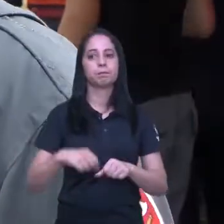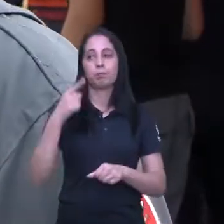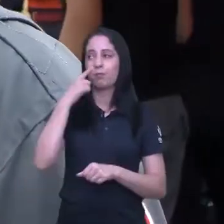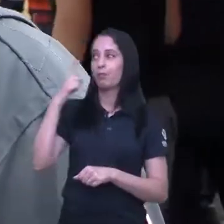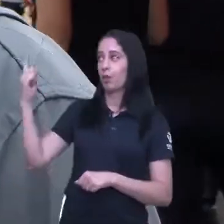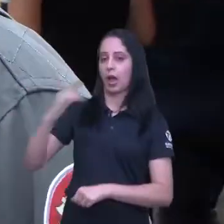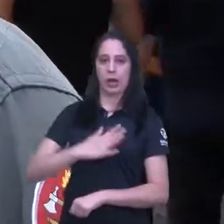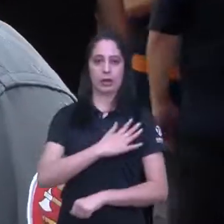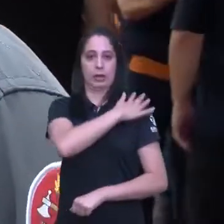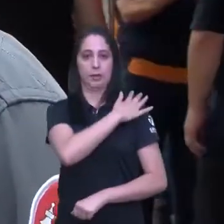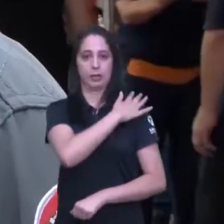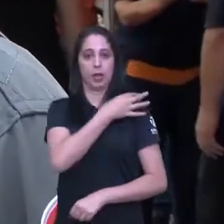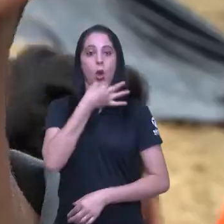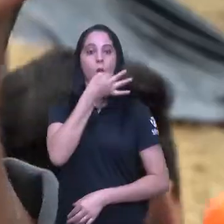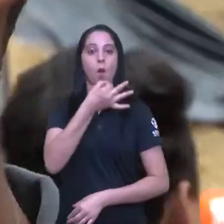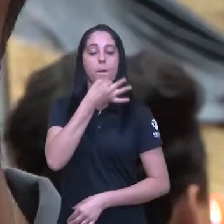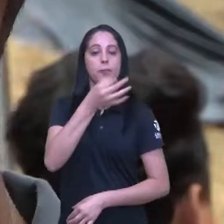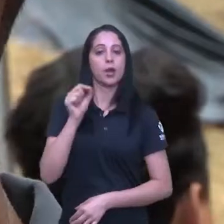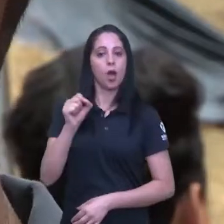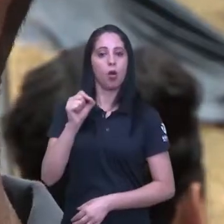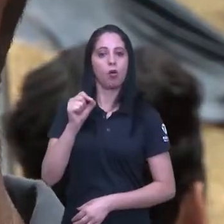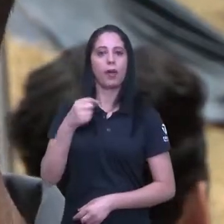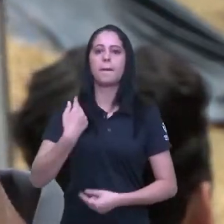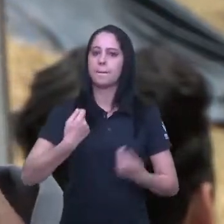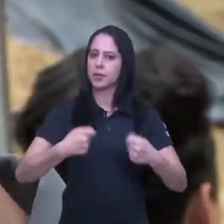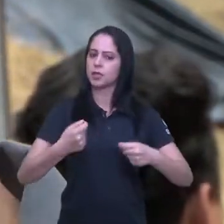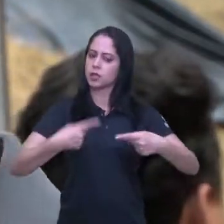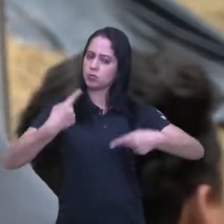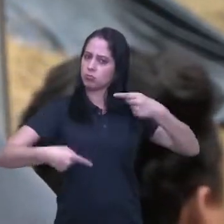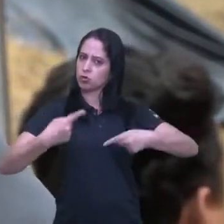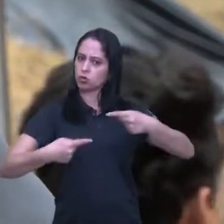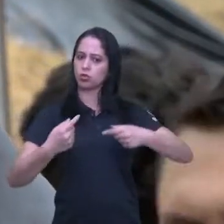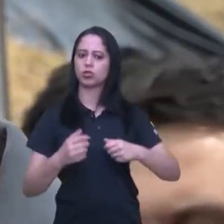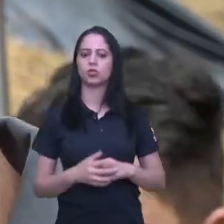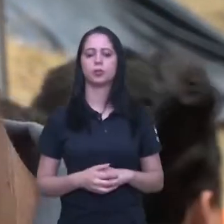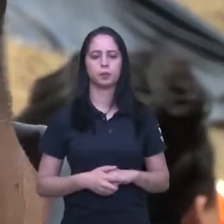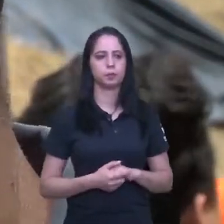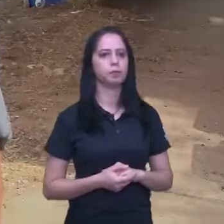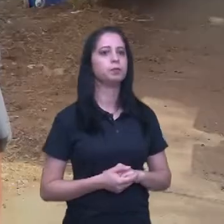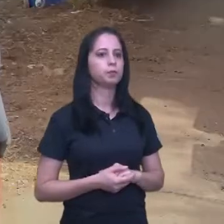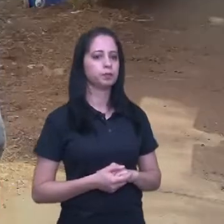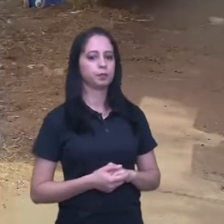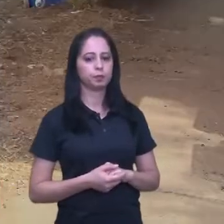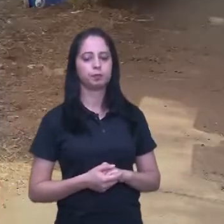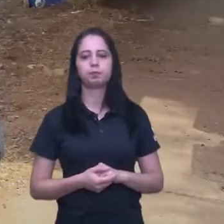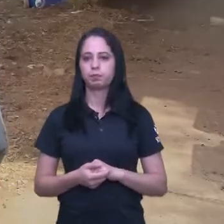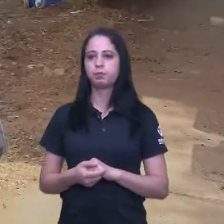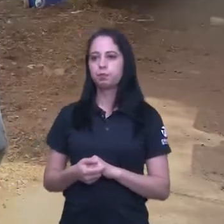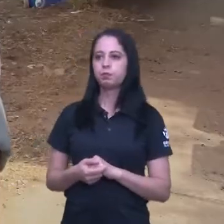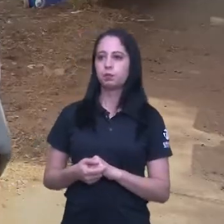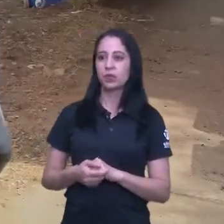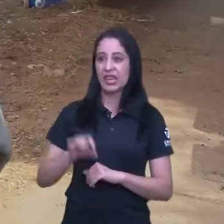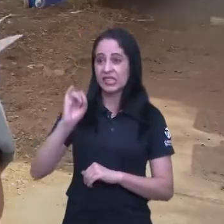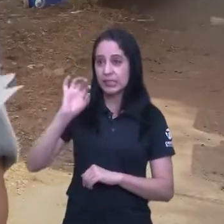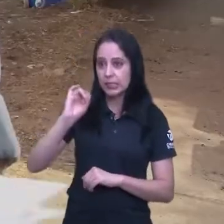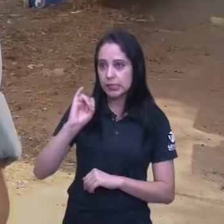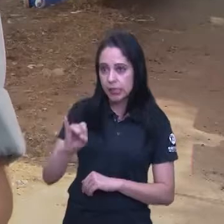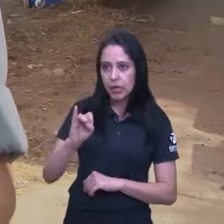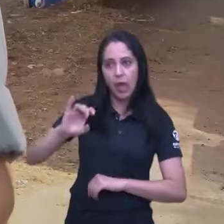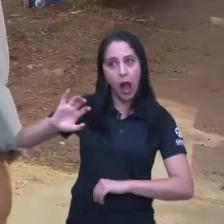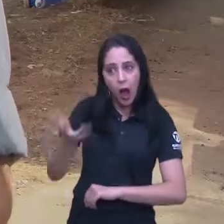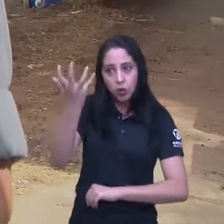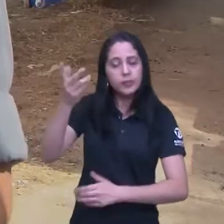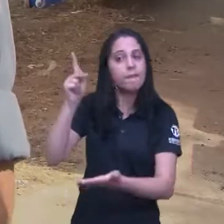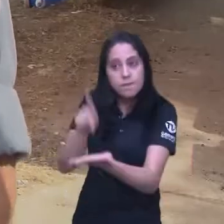estudos para os órgãos responsáveis discutirem os pontos positivos e negativos da ação a gente tem já tem condição de se